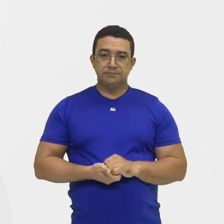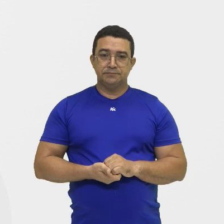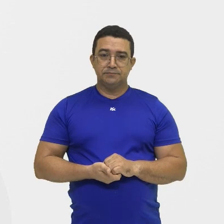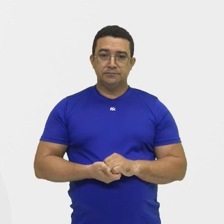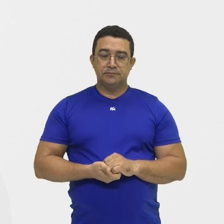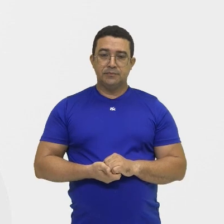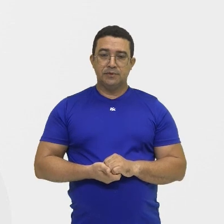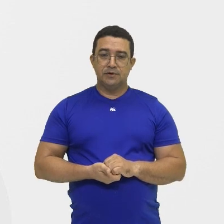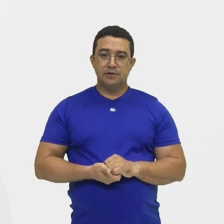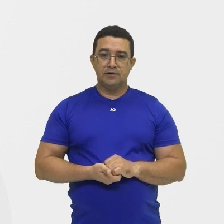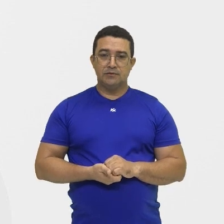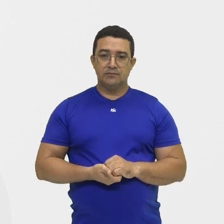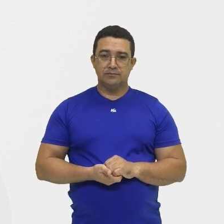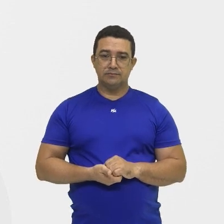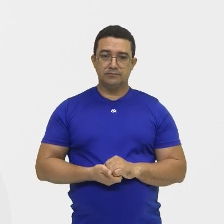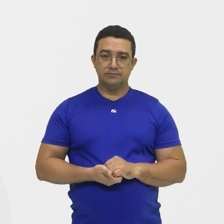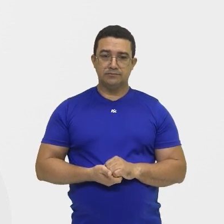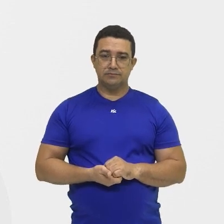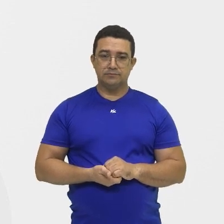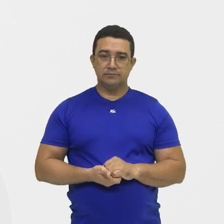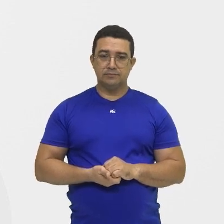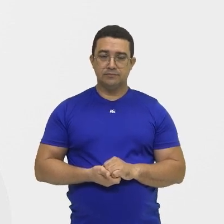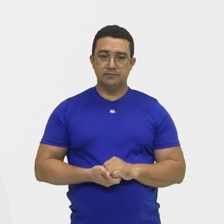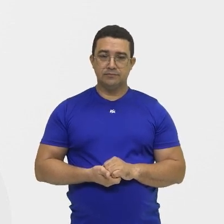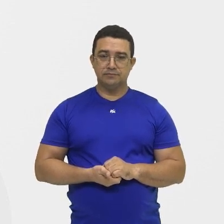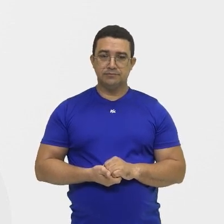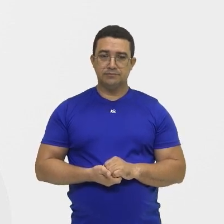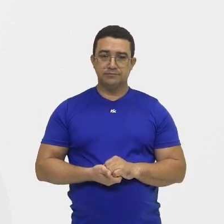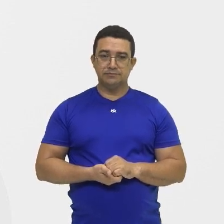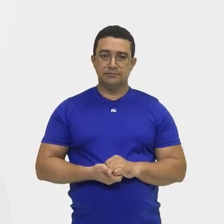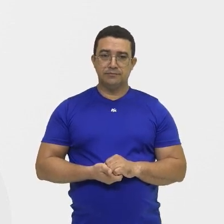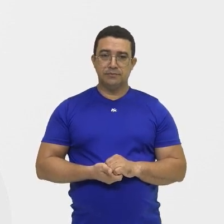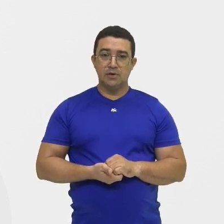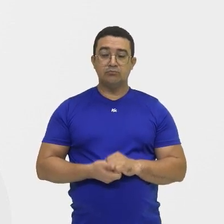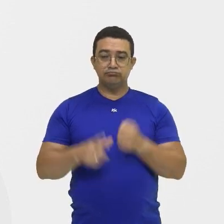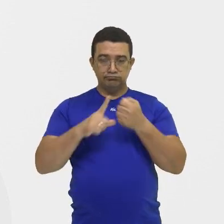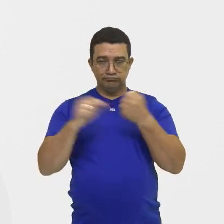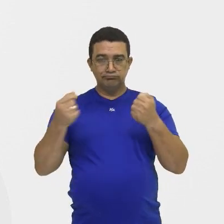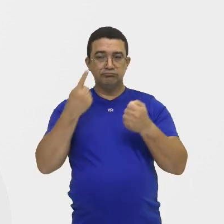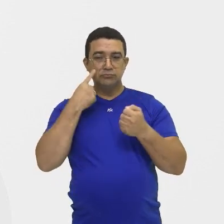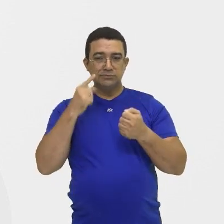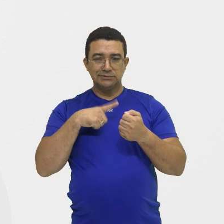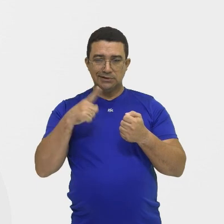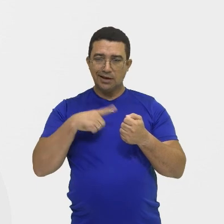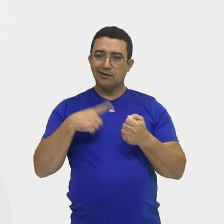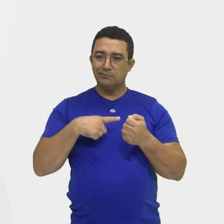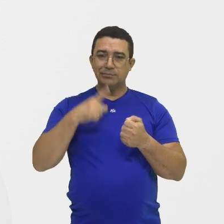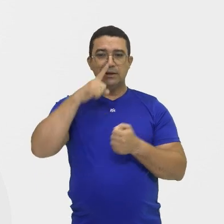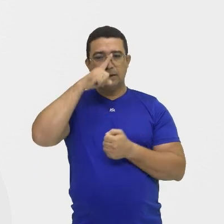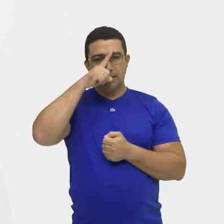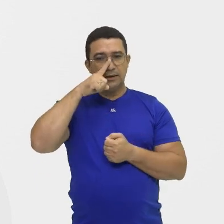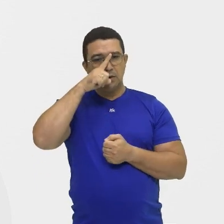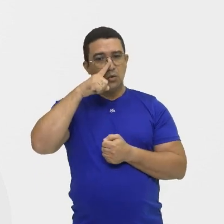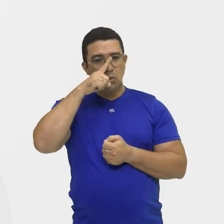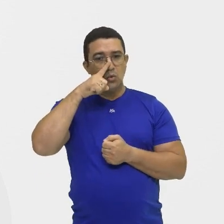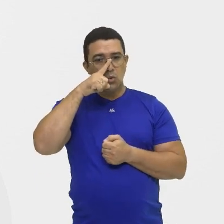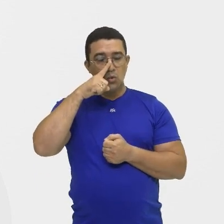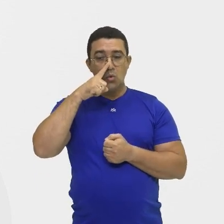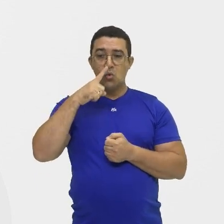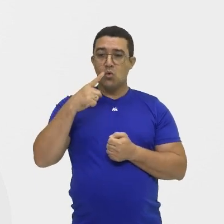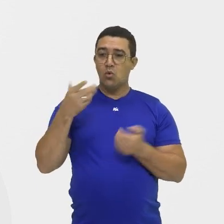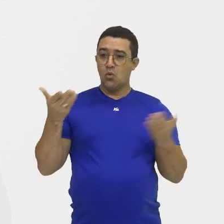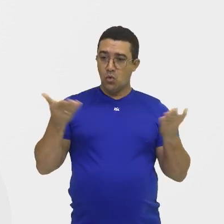seguinte, preste muita atenção a isso, mulher, é importante. Verificada a existência de risco atual